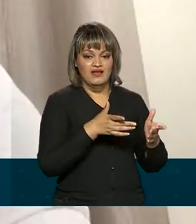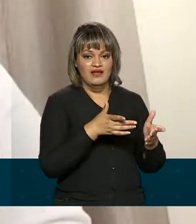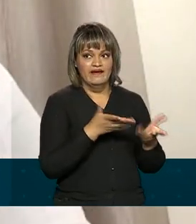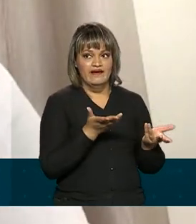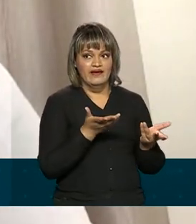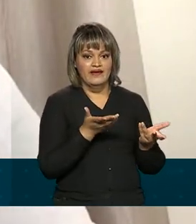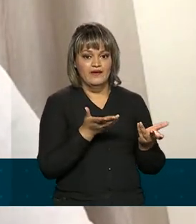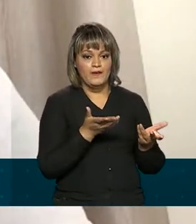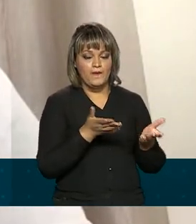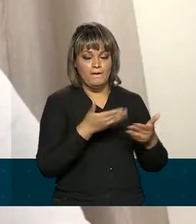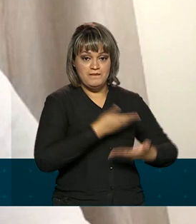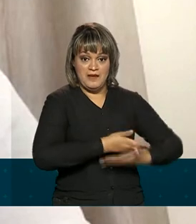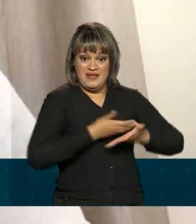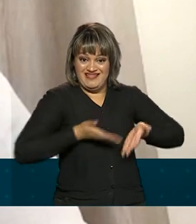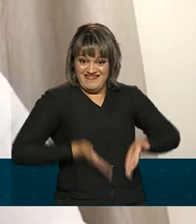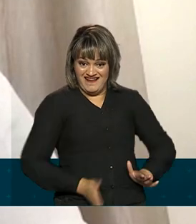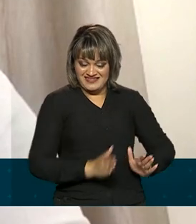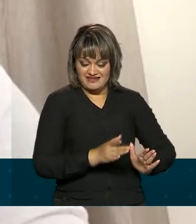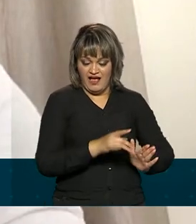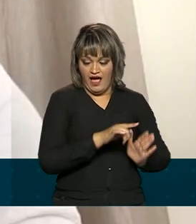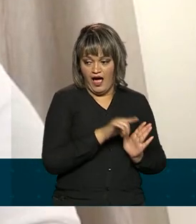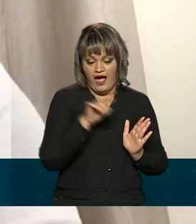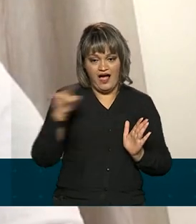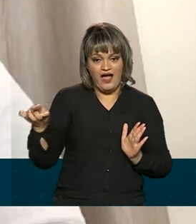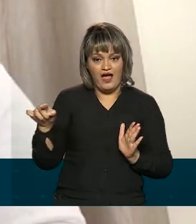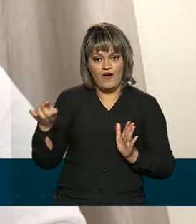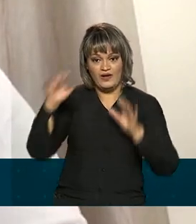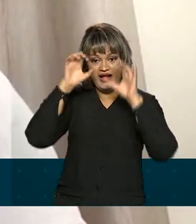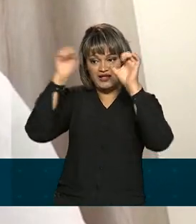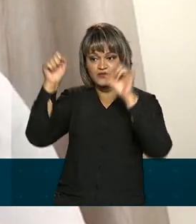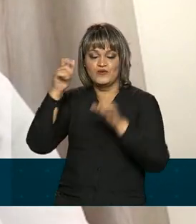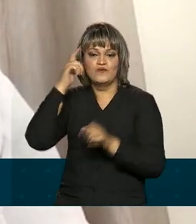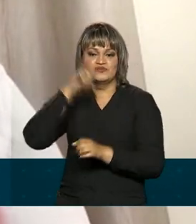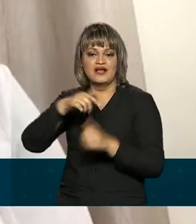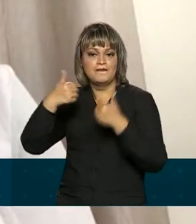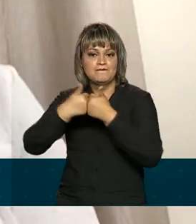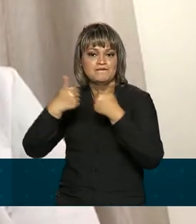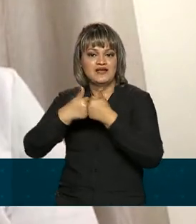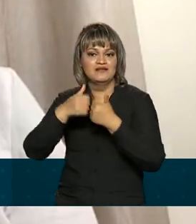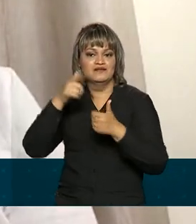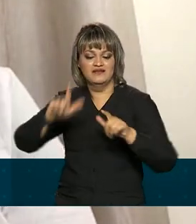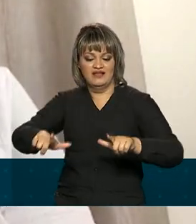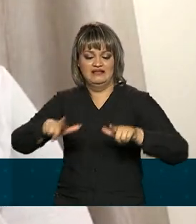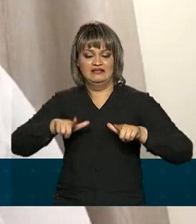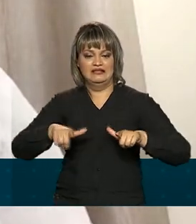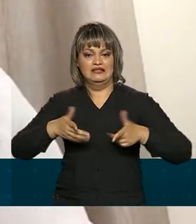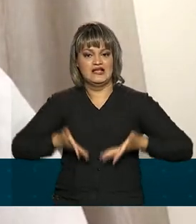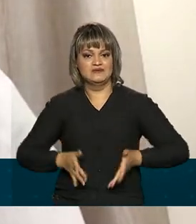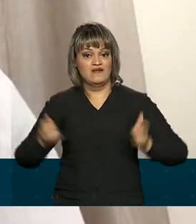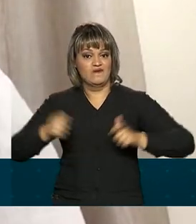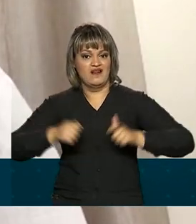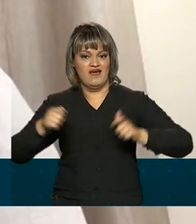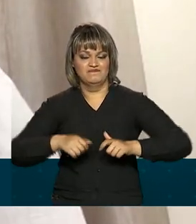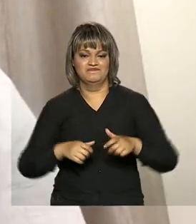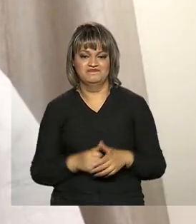ganha o bebê na maternidade, ela já possa sair dali com a sua certidão de nascimento e o seu nome. Música Música Música Música